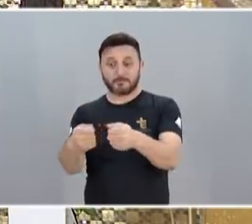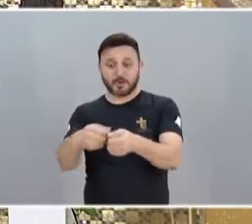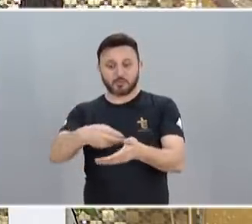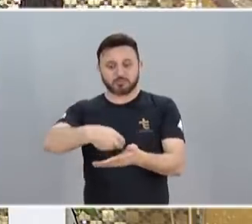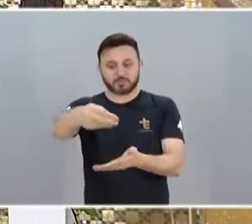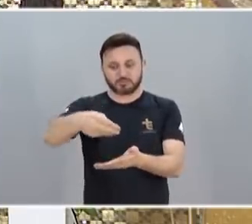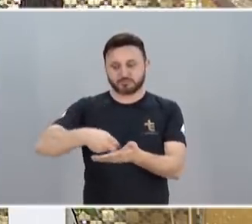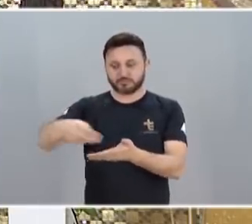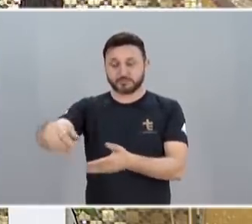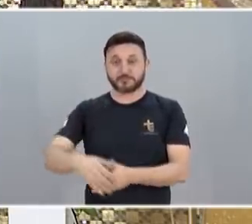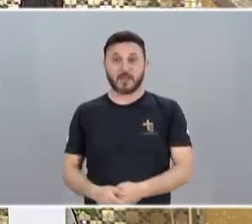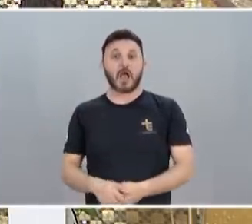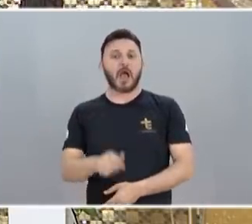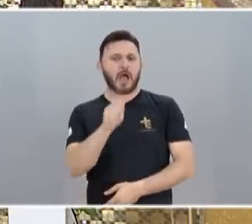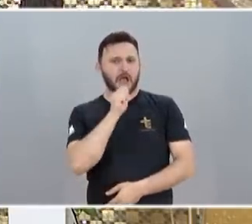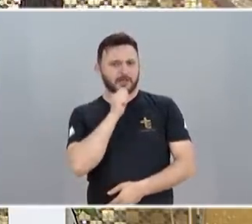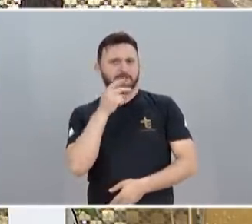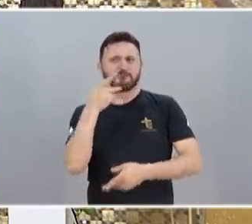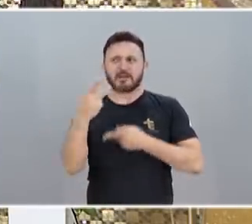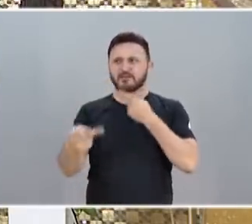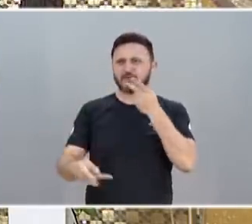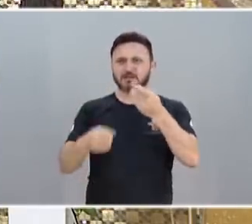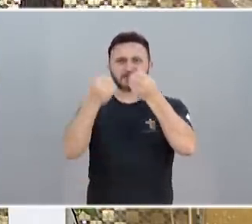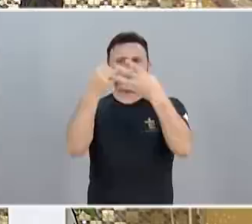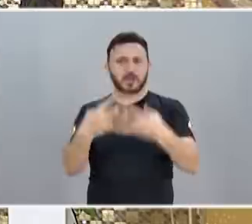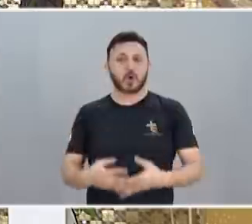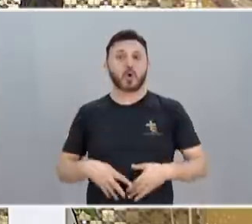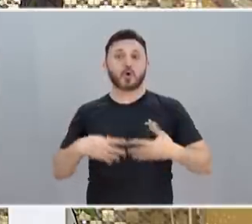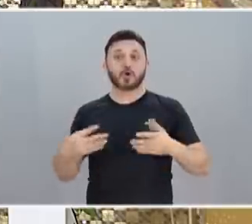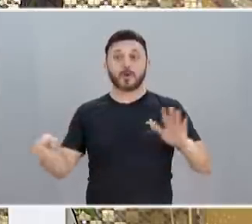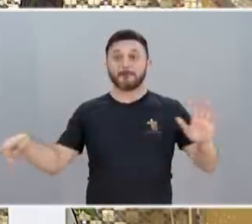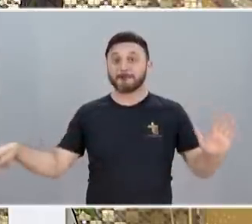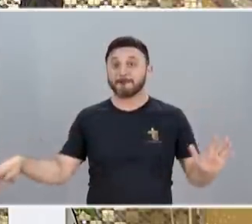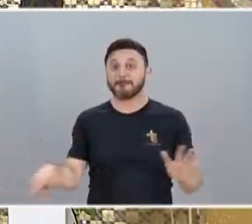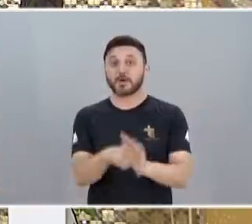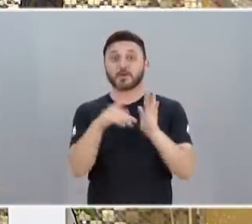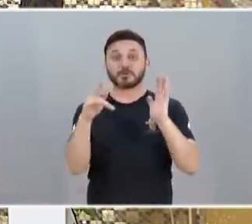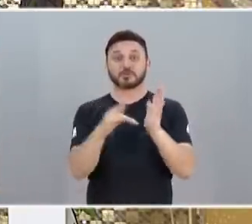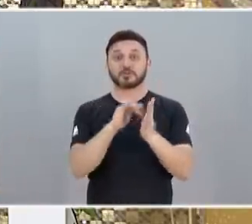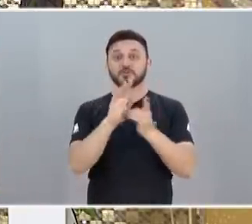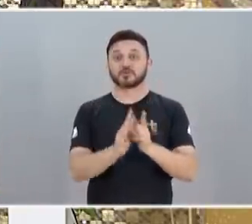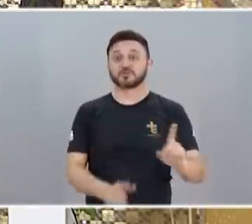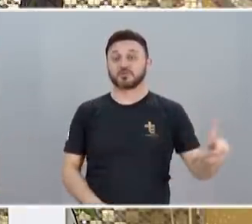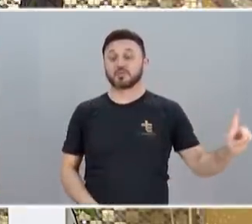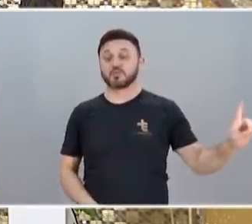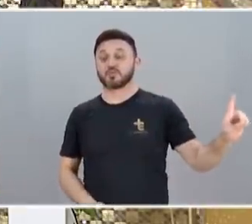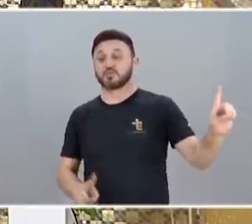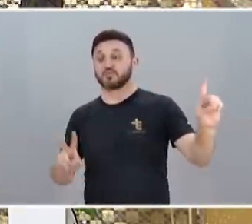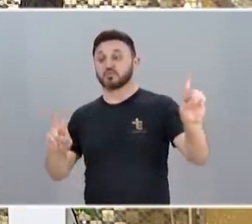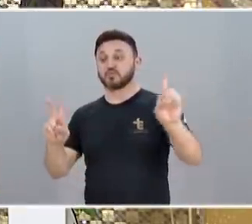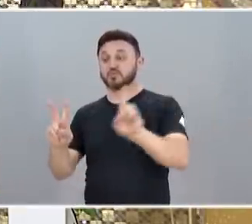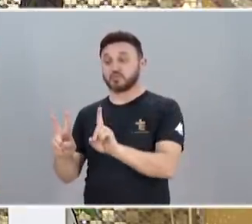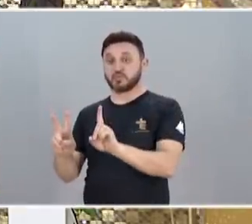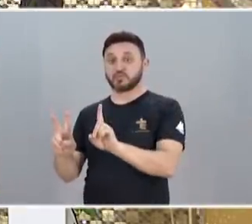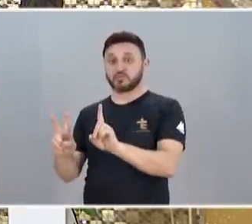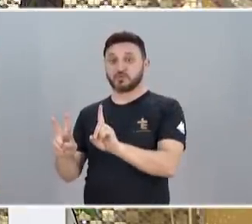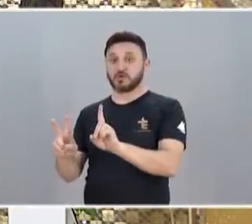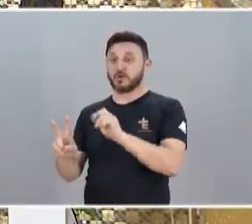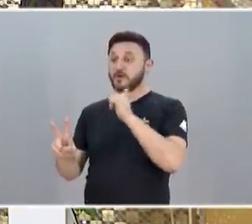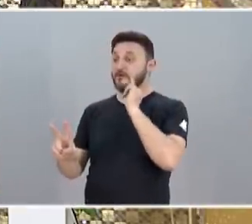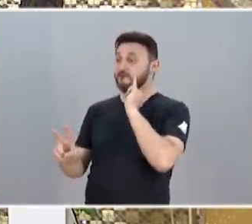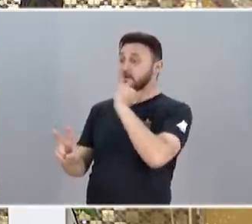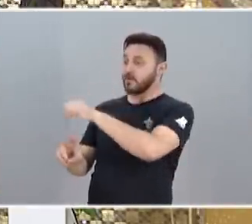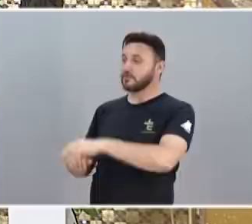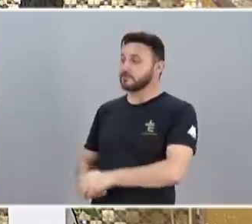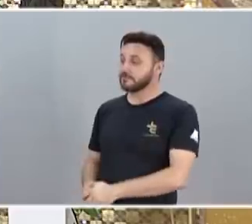Ainda estavam falando, quando o próprio Jesus apareceu no meio deles, ele lhes